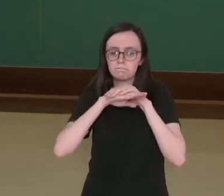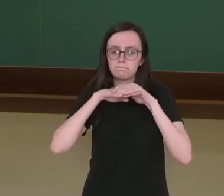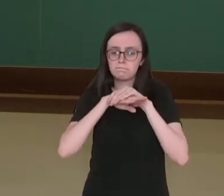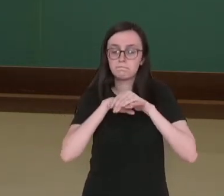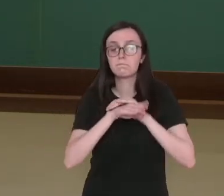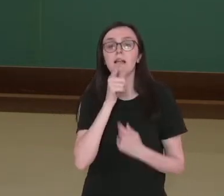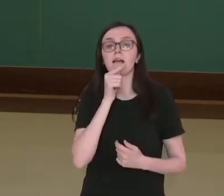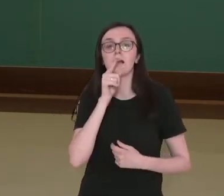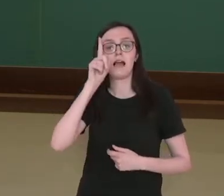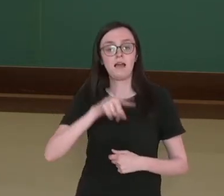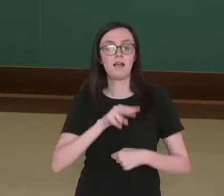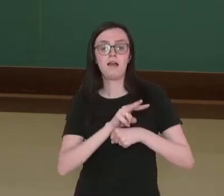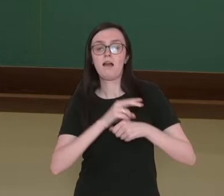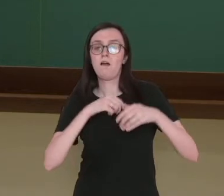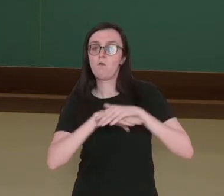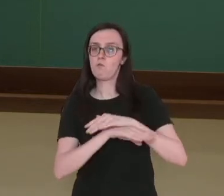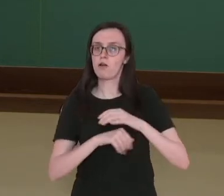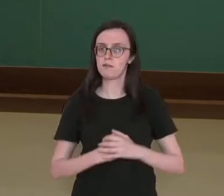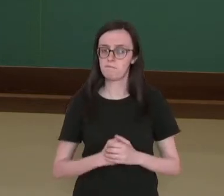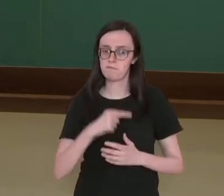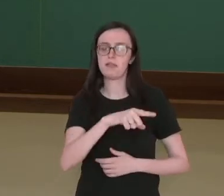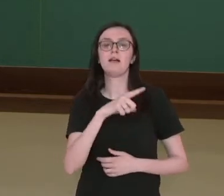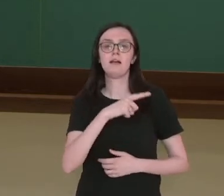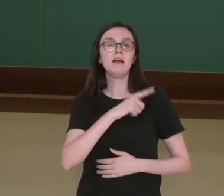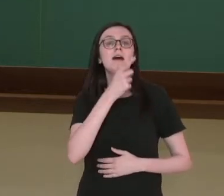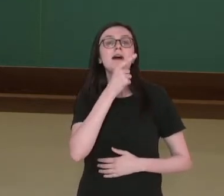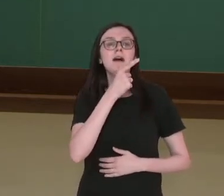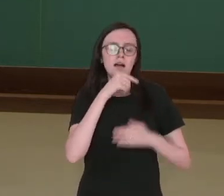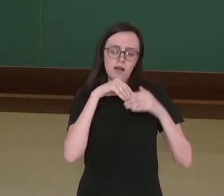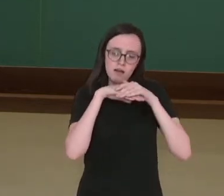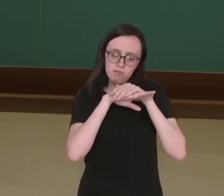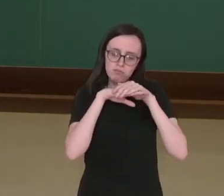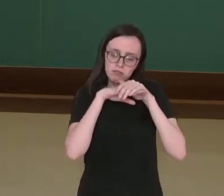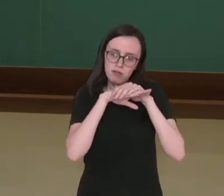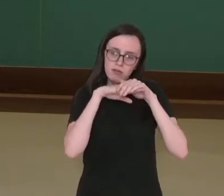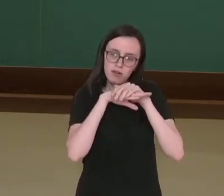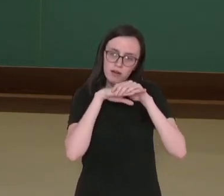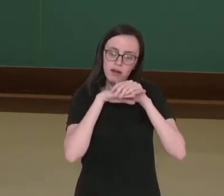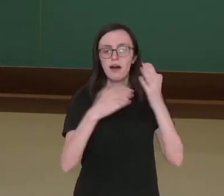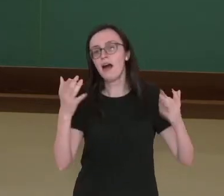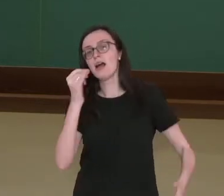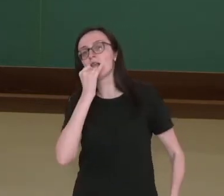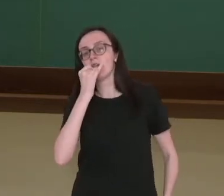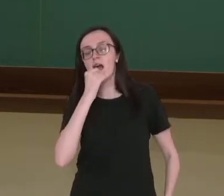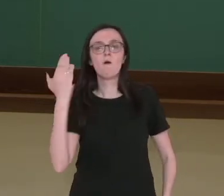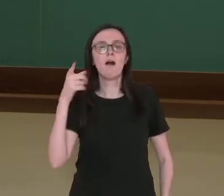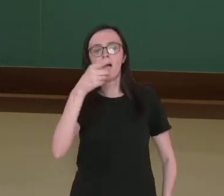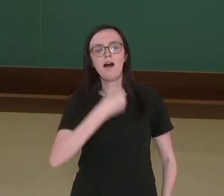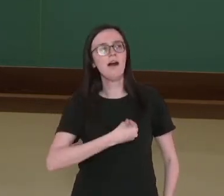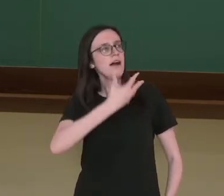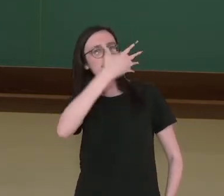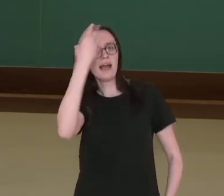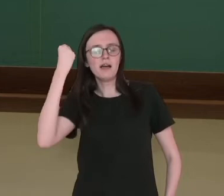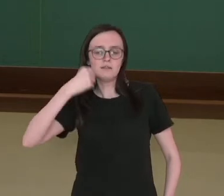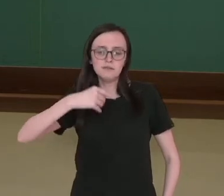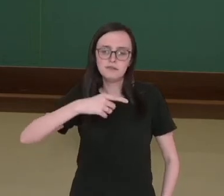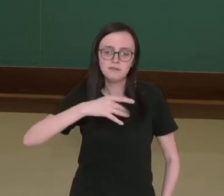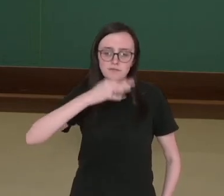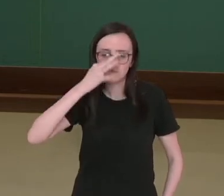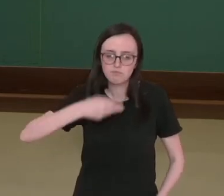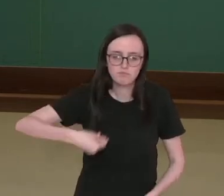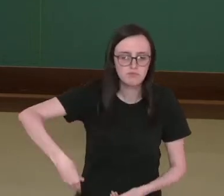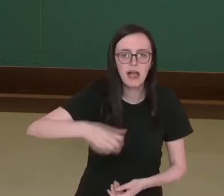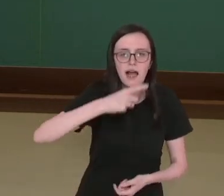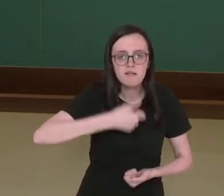água como reserva. Então, ela tem uma reserva de água. Então, por exemplo, quando você esquece de molhar a plantinha,